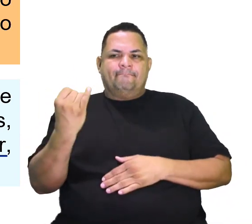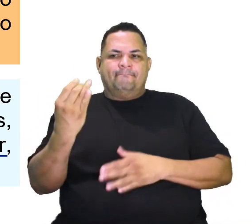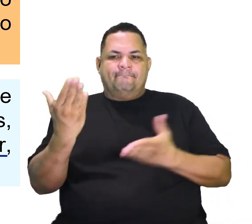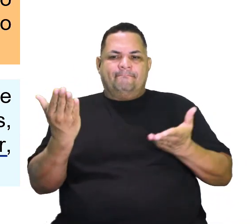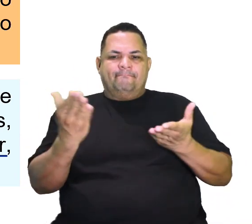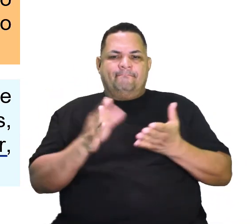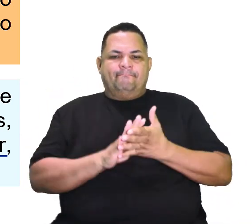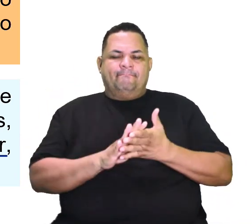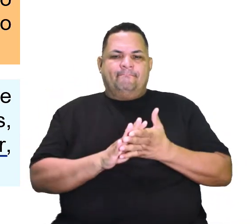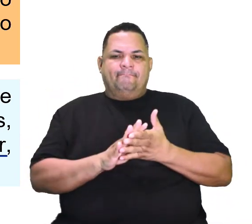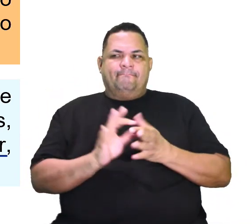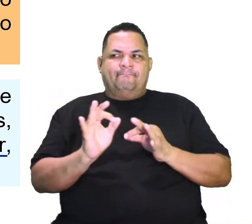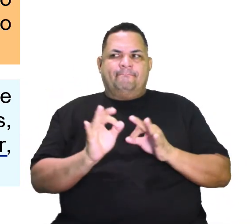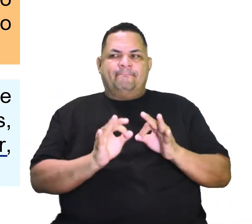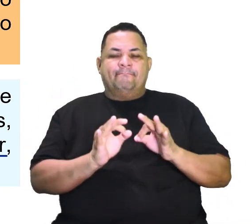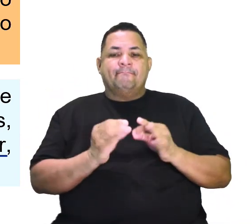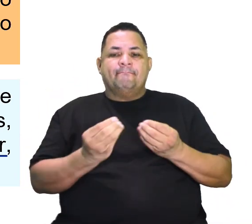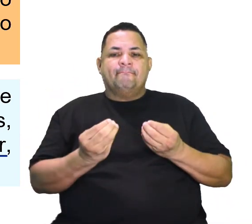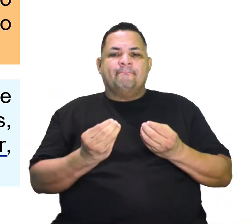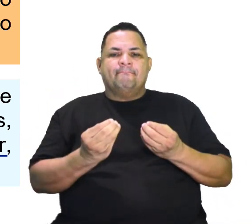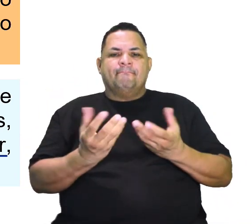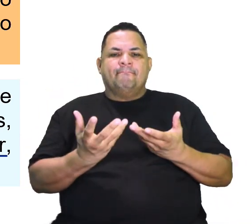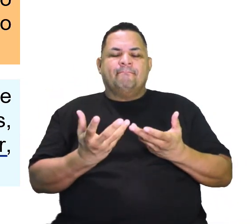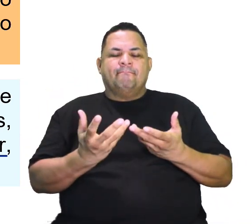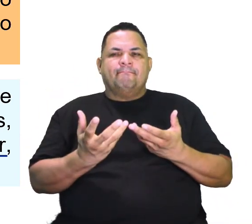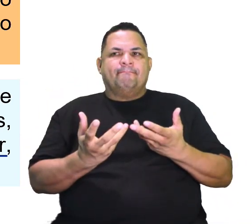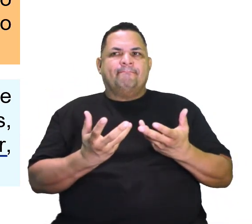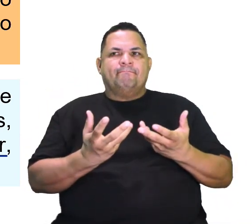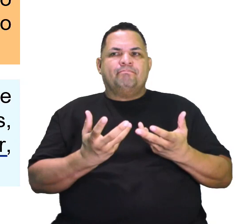né? É uma forma de,